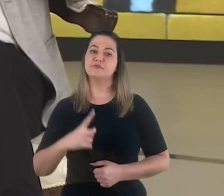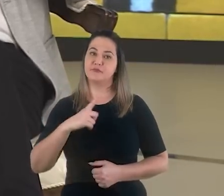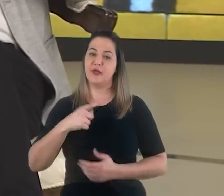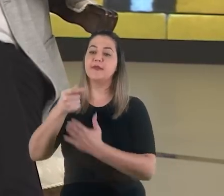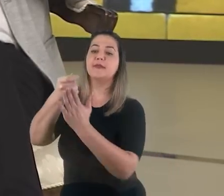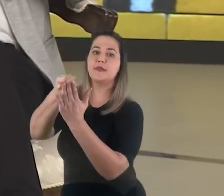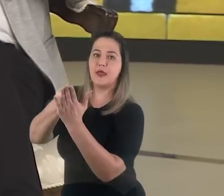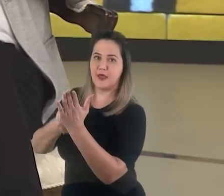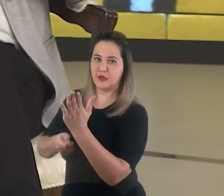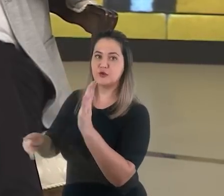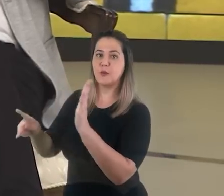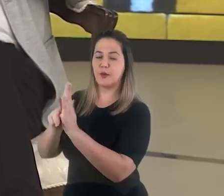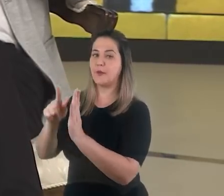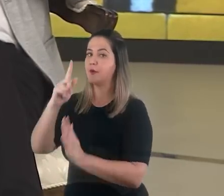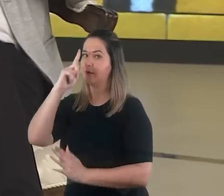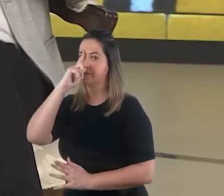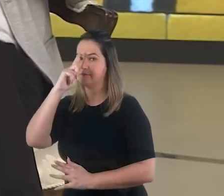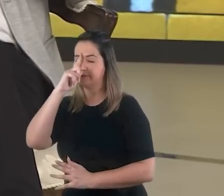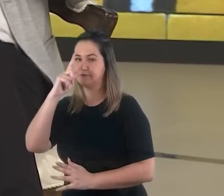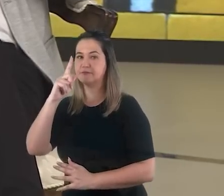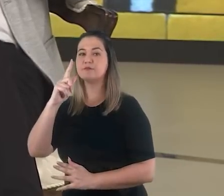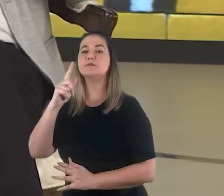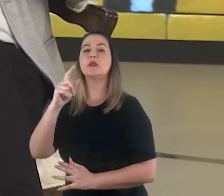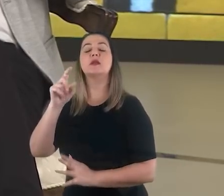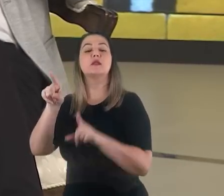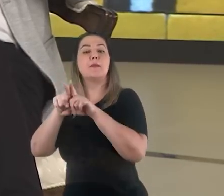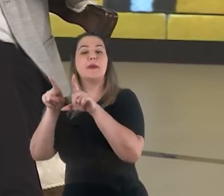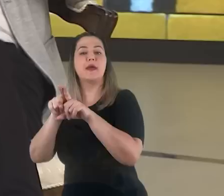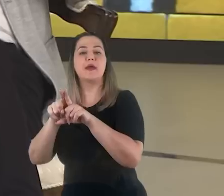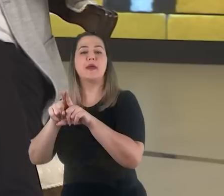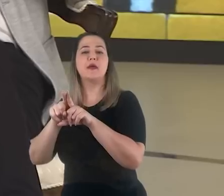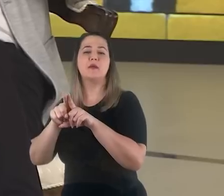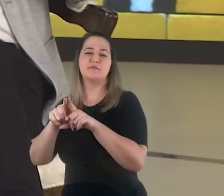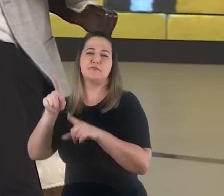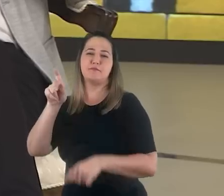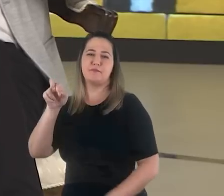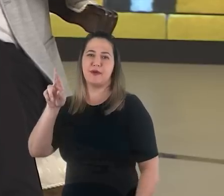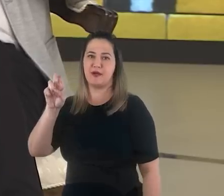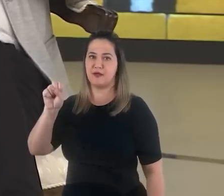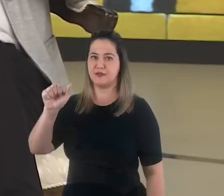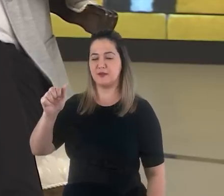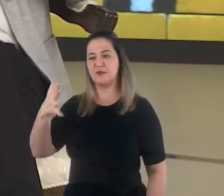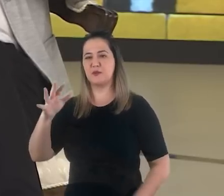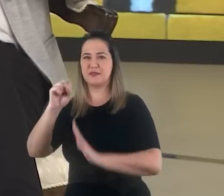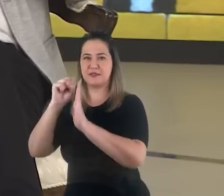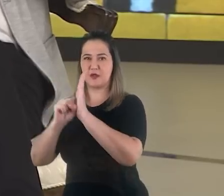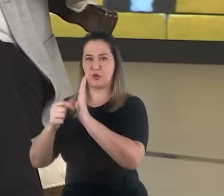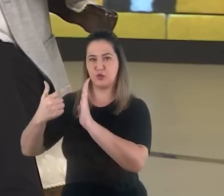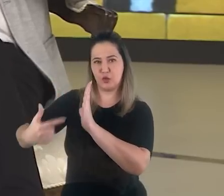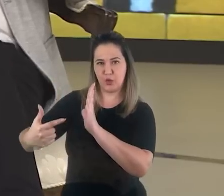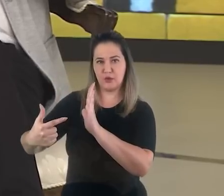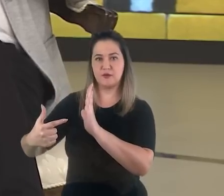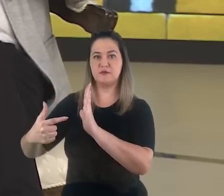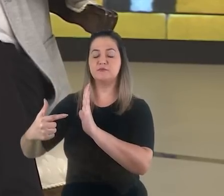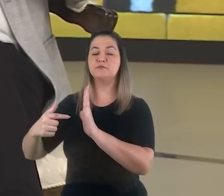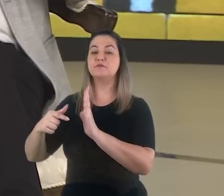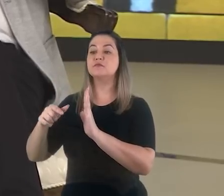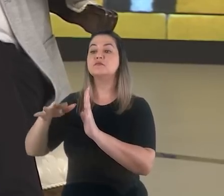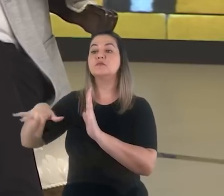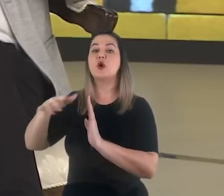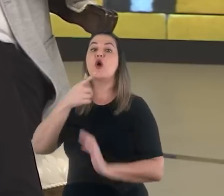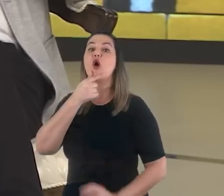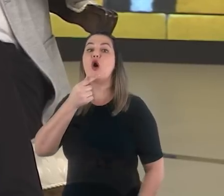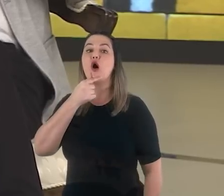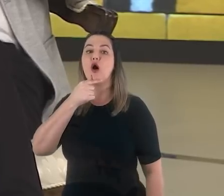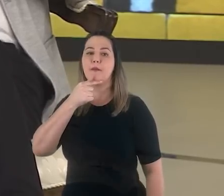grega ou helenística e também de origem persa, respectivamente datados do início do segundo século ou da época de Zoroastro. Zoroastro